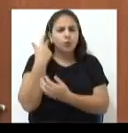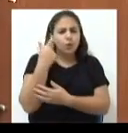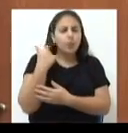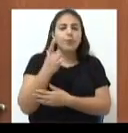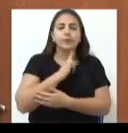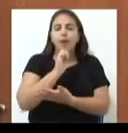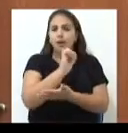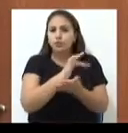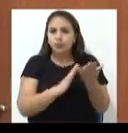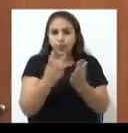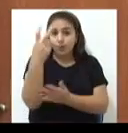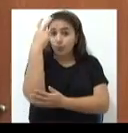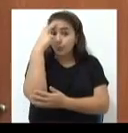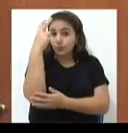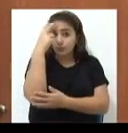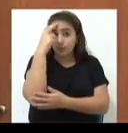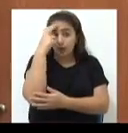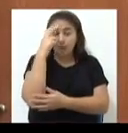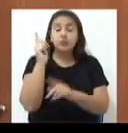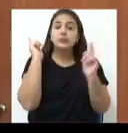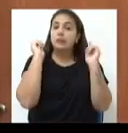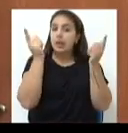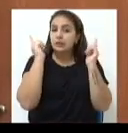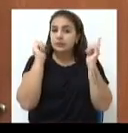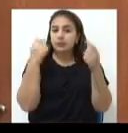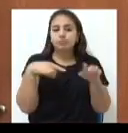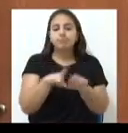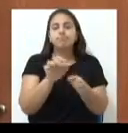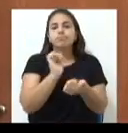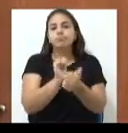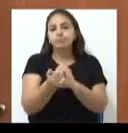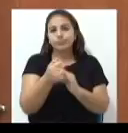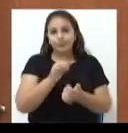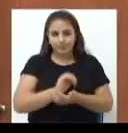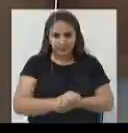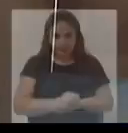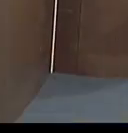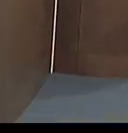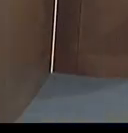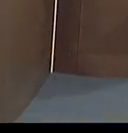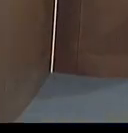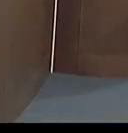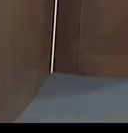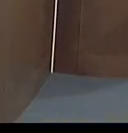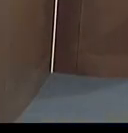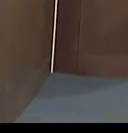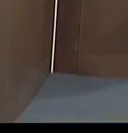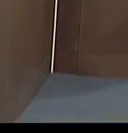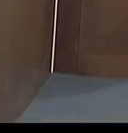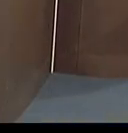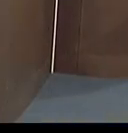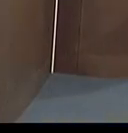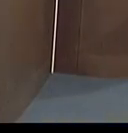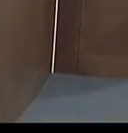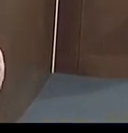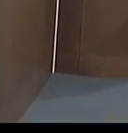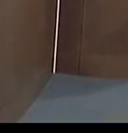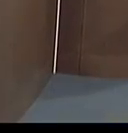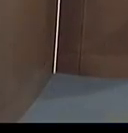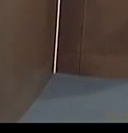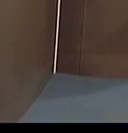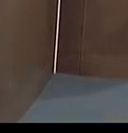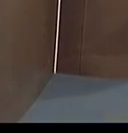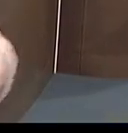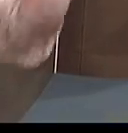são oferecidas atividades culturais, de lazer e de esporte. A Associação dos Surdos de Passo Fundo